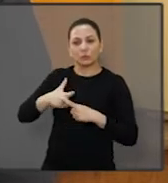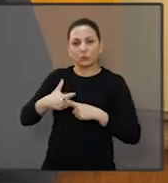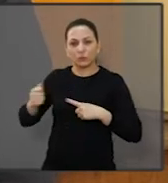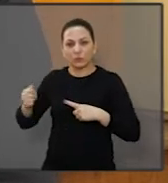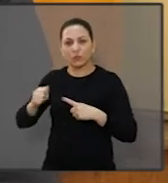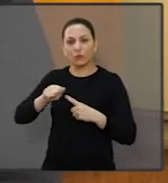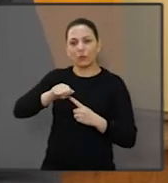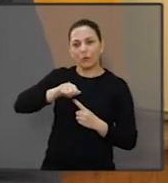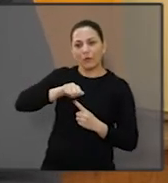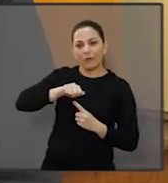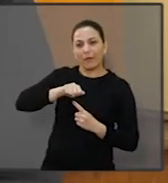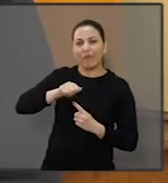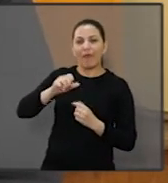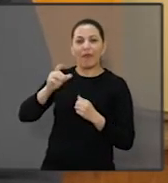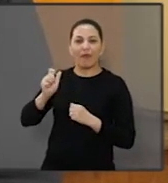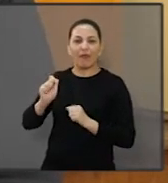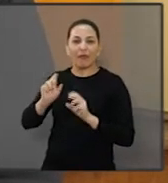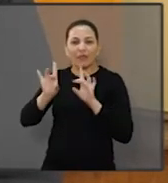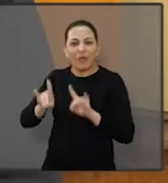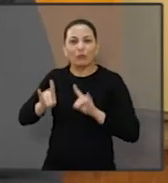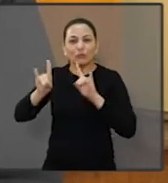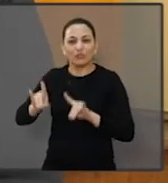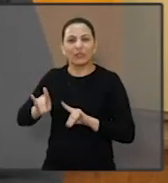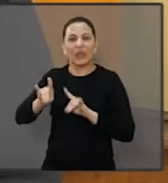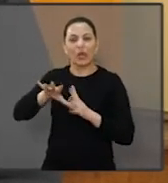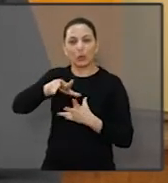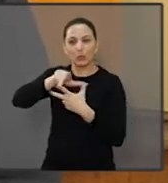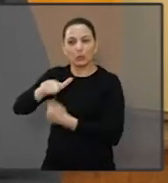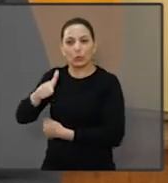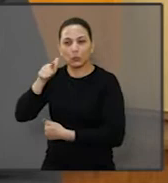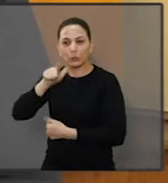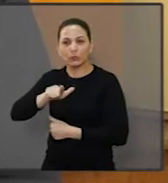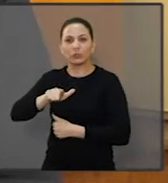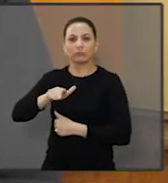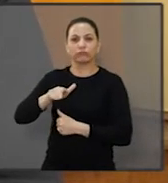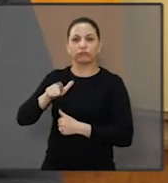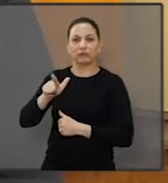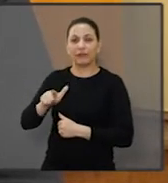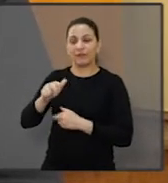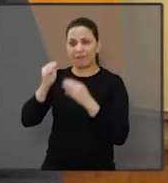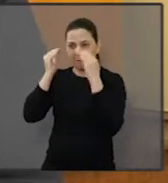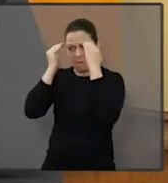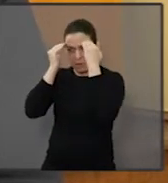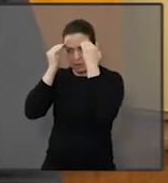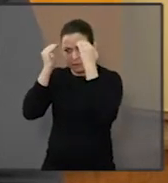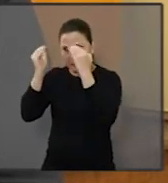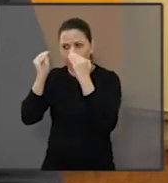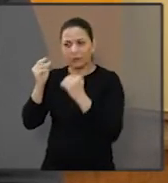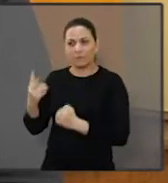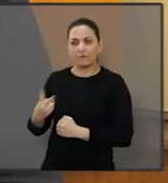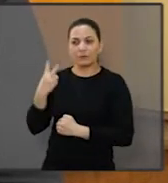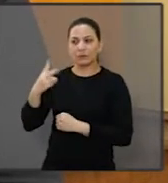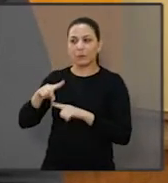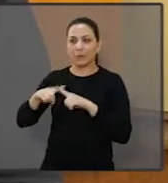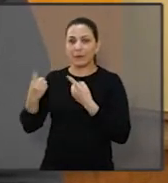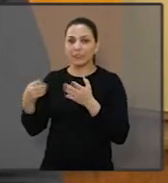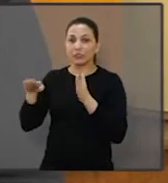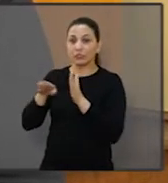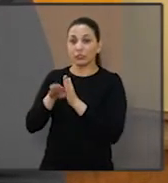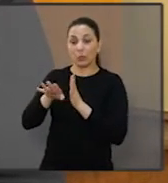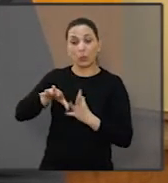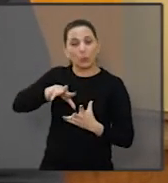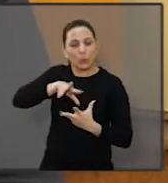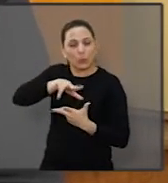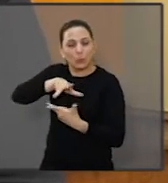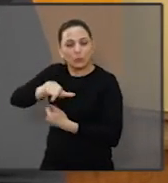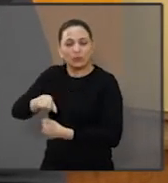né? Então, assim, em Atlanta já viam a gente com outros olhos, né? Com mais respeito, valorizando mais. Agora, quando a gente